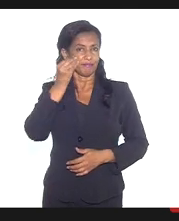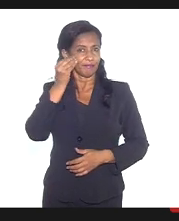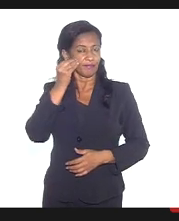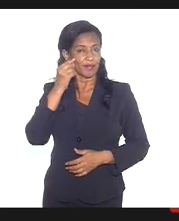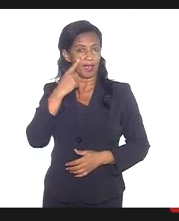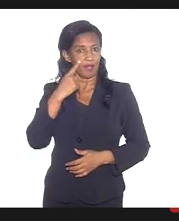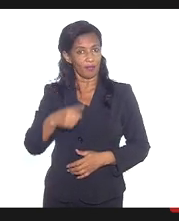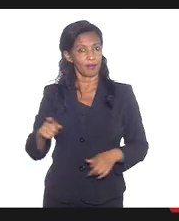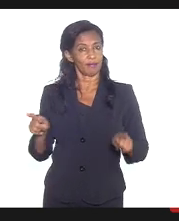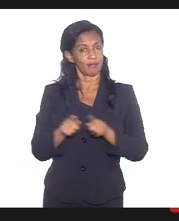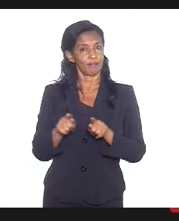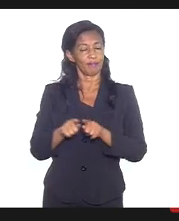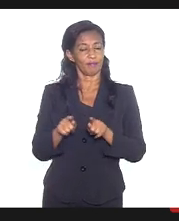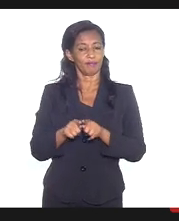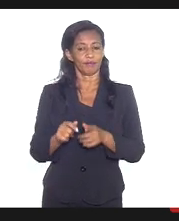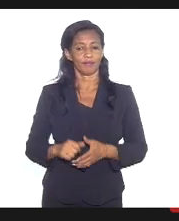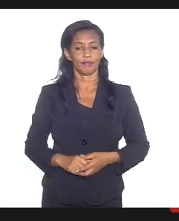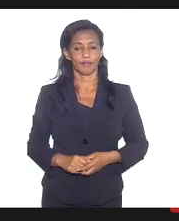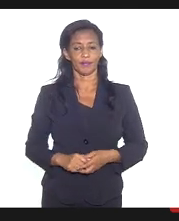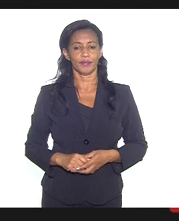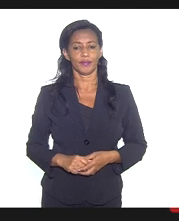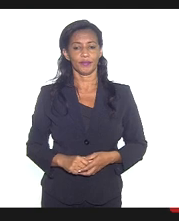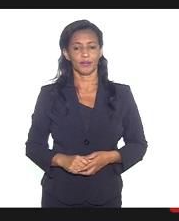fazer também